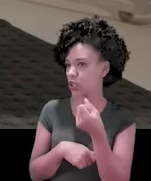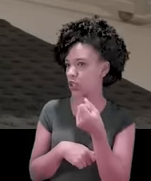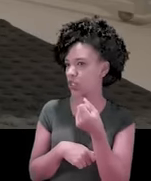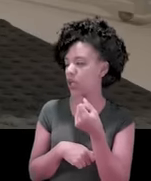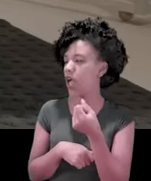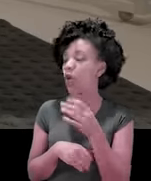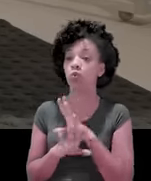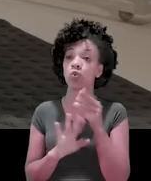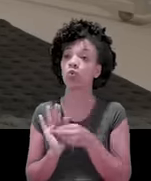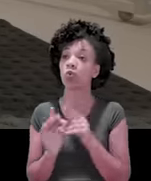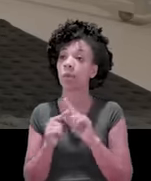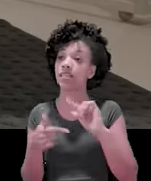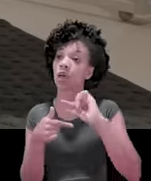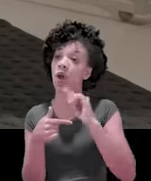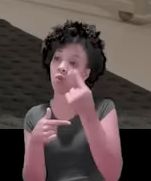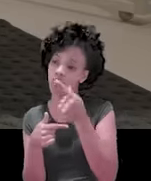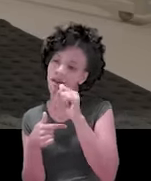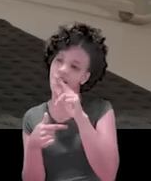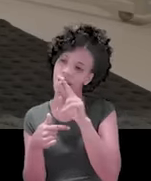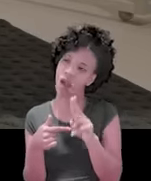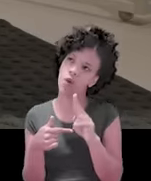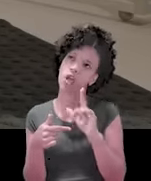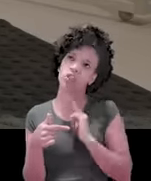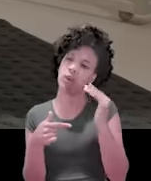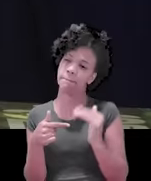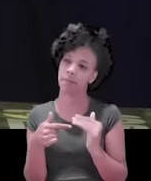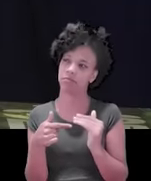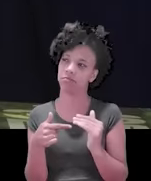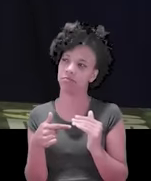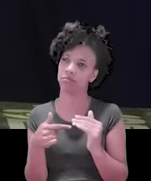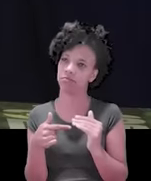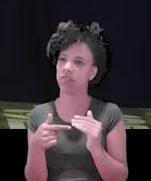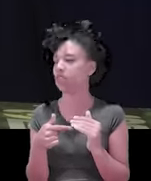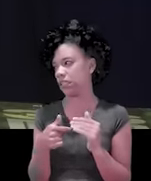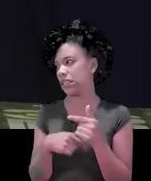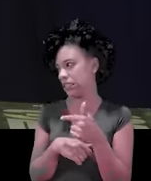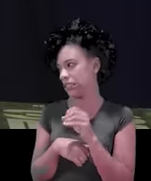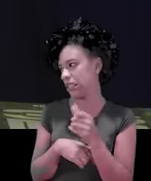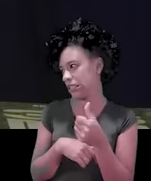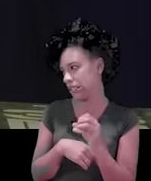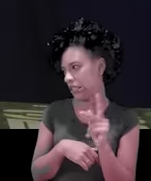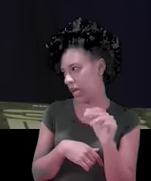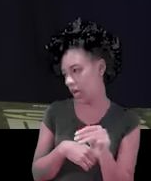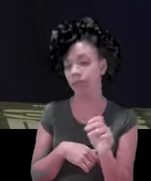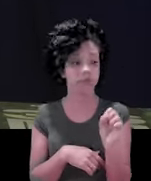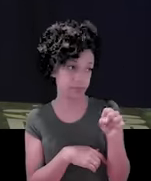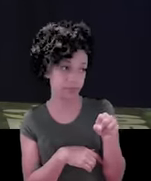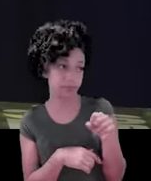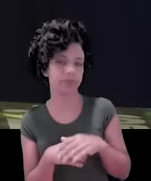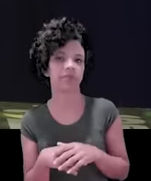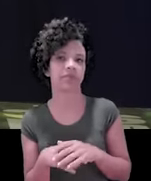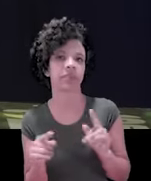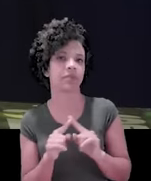e não é um grau inteiro né eu quadradinho inteira 1° que você não tinha um pouco menos Daí da também atenta que lá no centro aí e aí